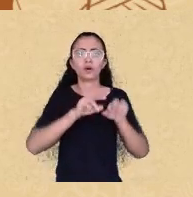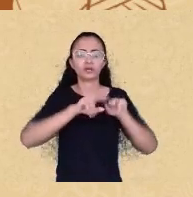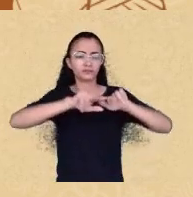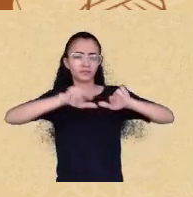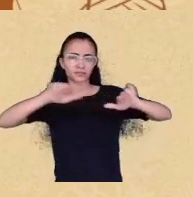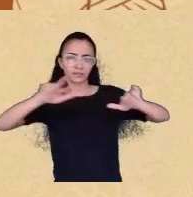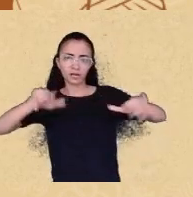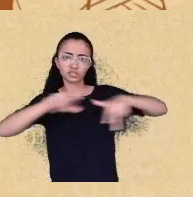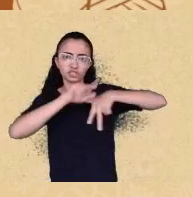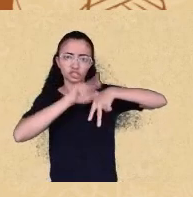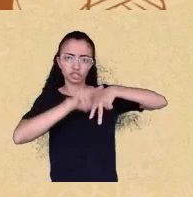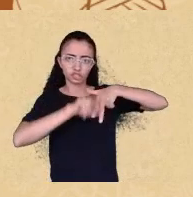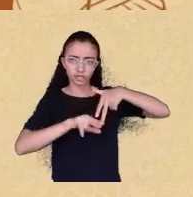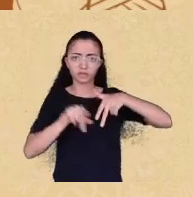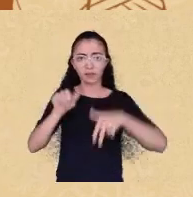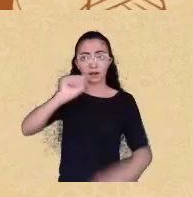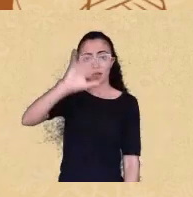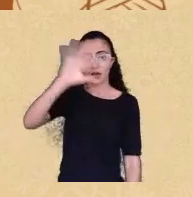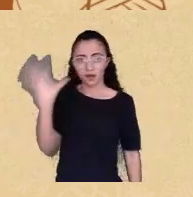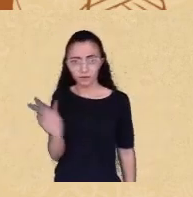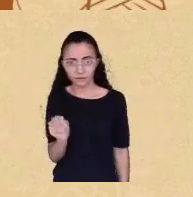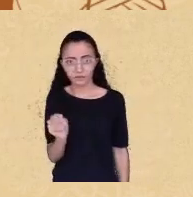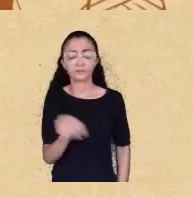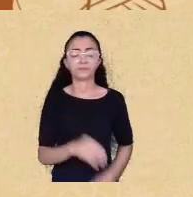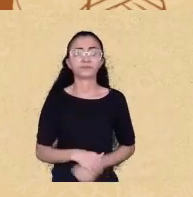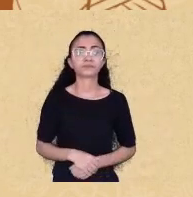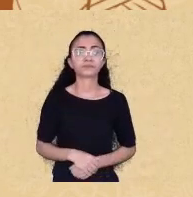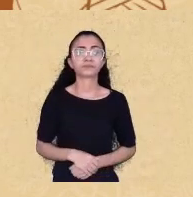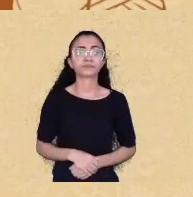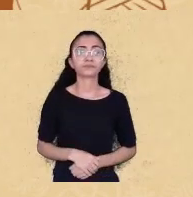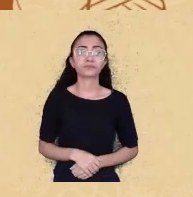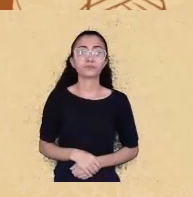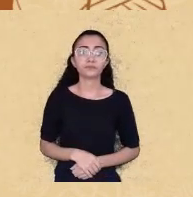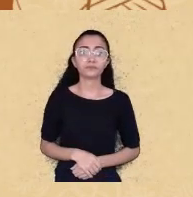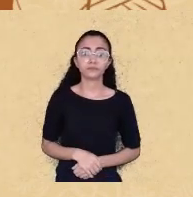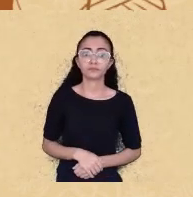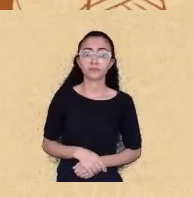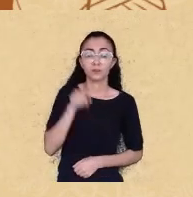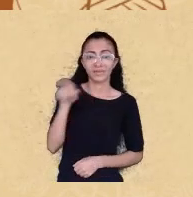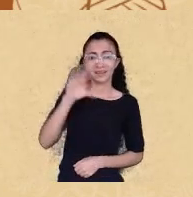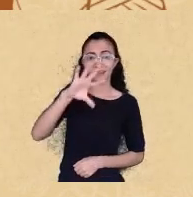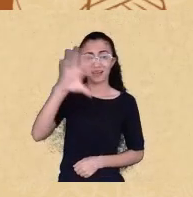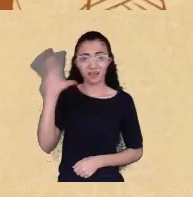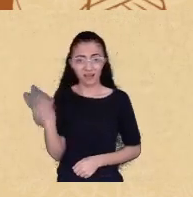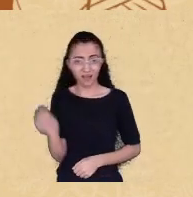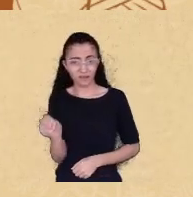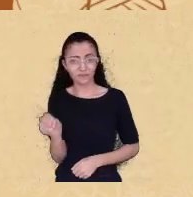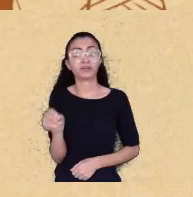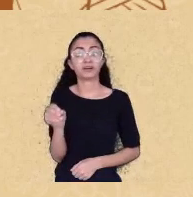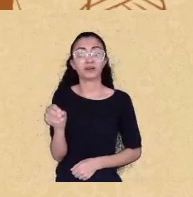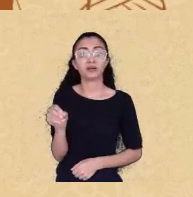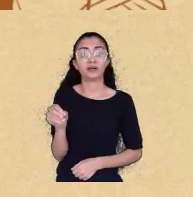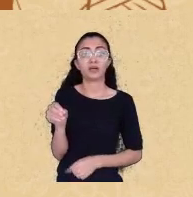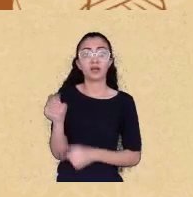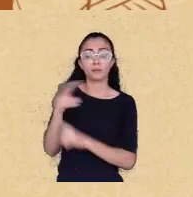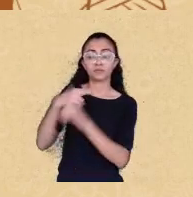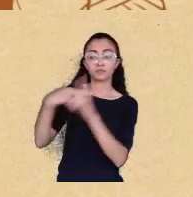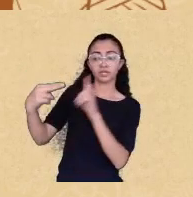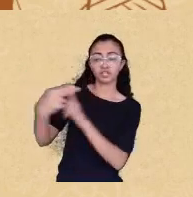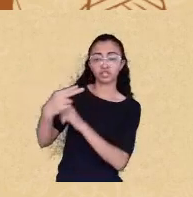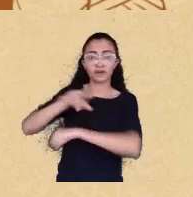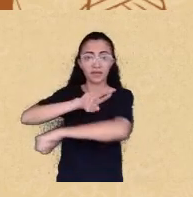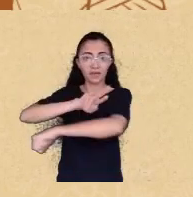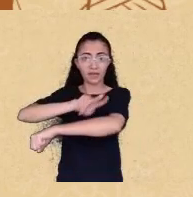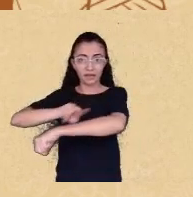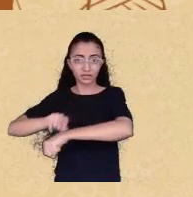observar os estudos em África, porque assim, a concepção étnica deles é diferente da nossa. Uma coisa é a gente falar assim, tem sentido